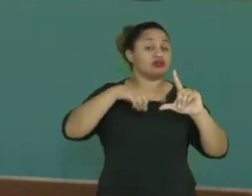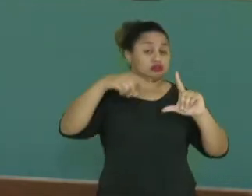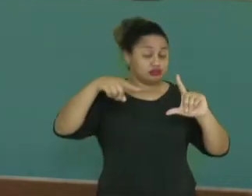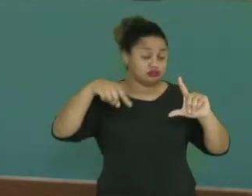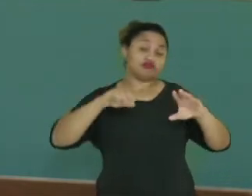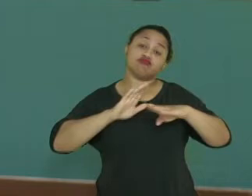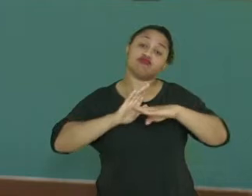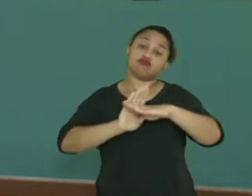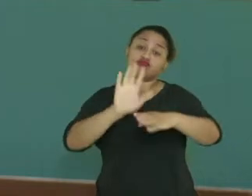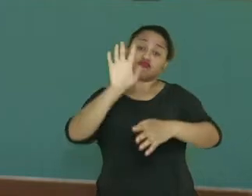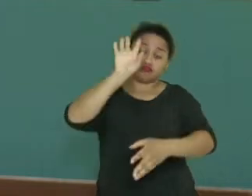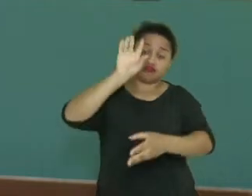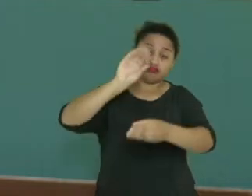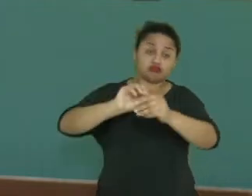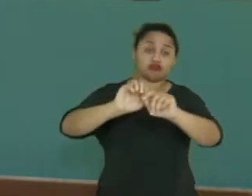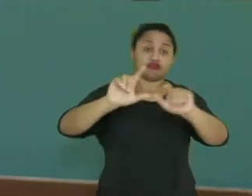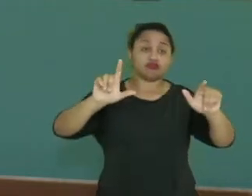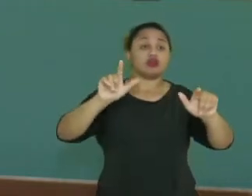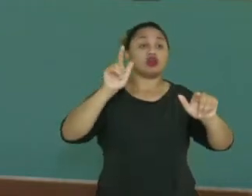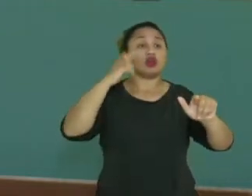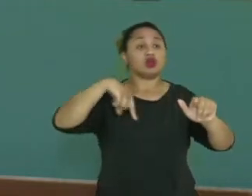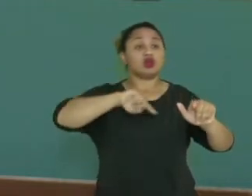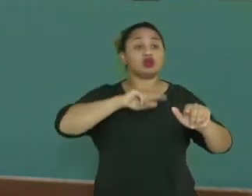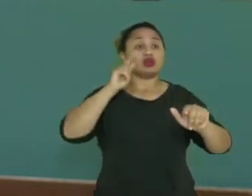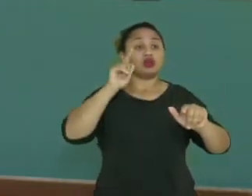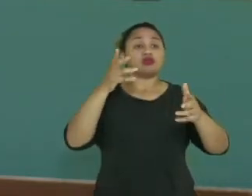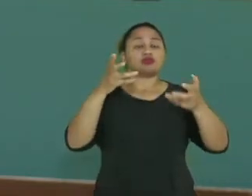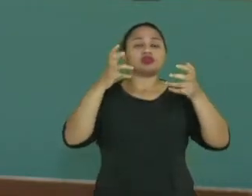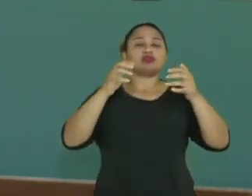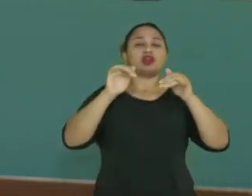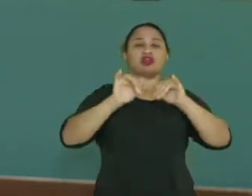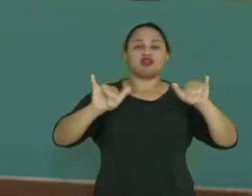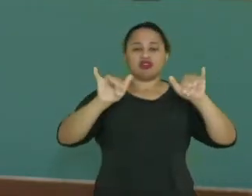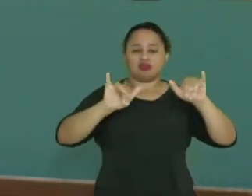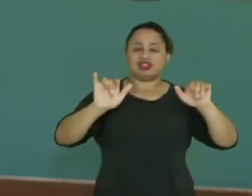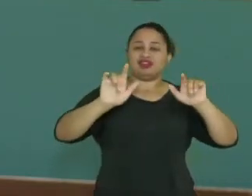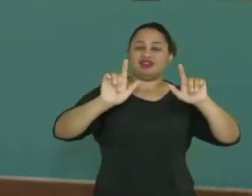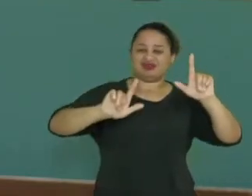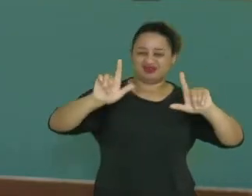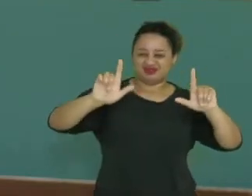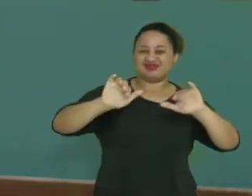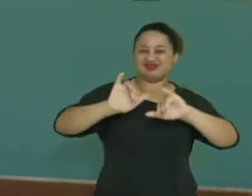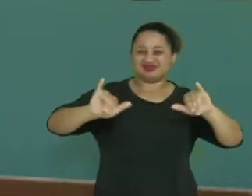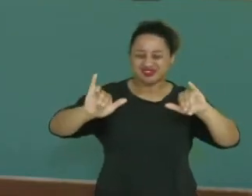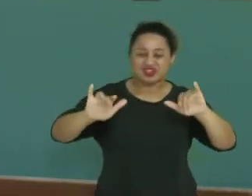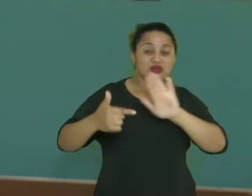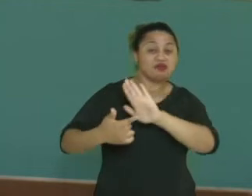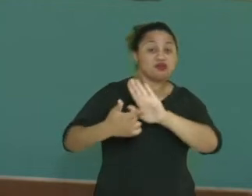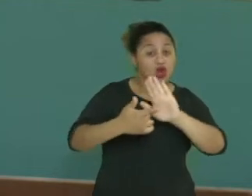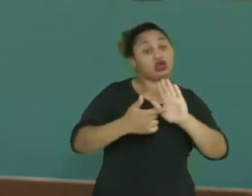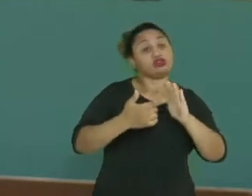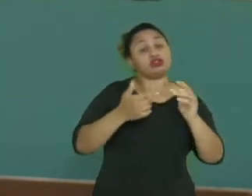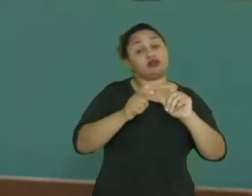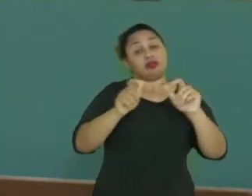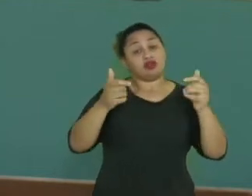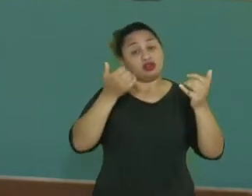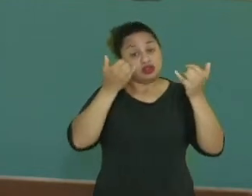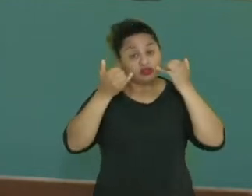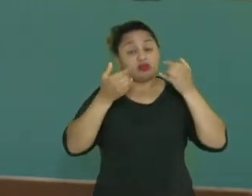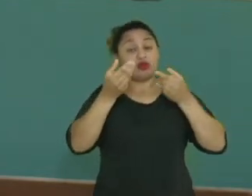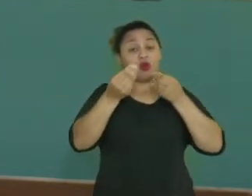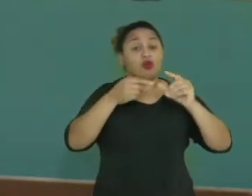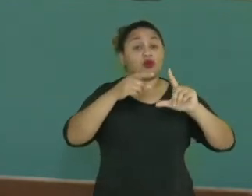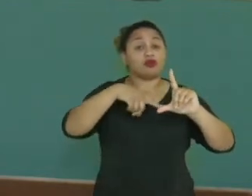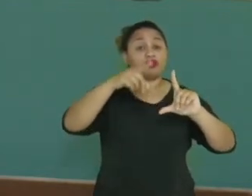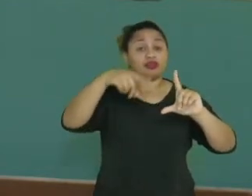ajudar, tá? Até a gente percebe quando as notícias são dadas lá nos jornais, né? Eles mostram a maioria dos dados em gráfico, né? Para